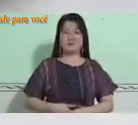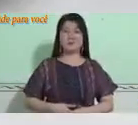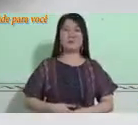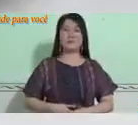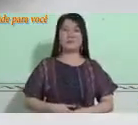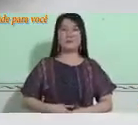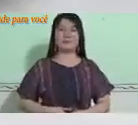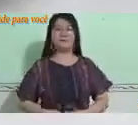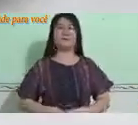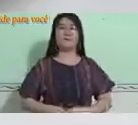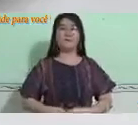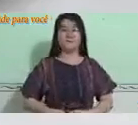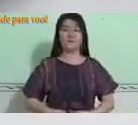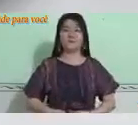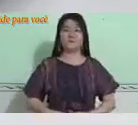formigamentos.